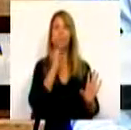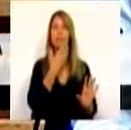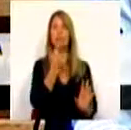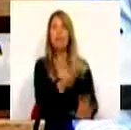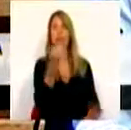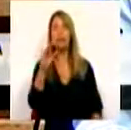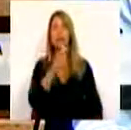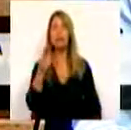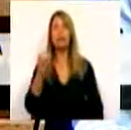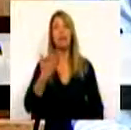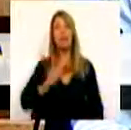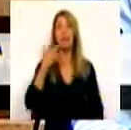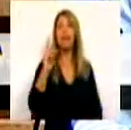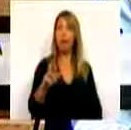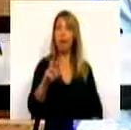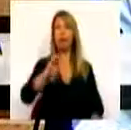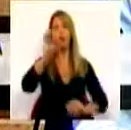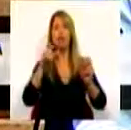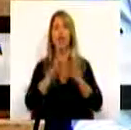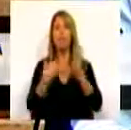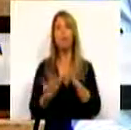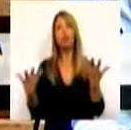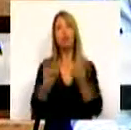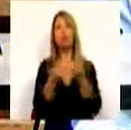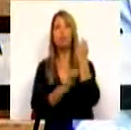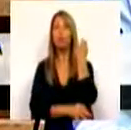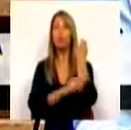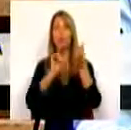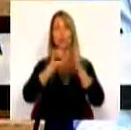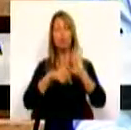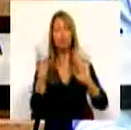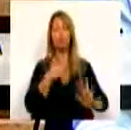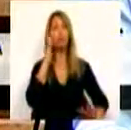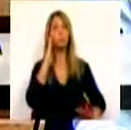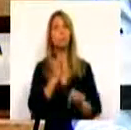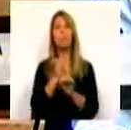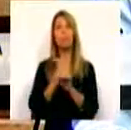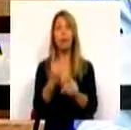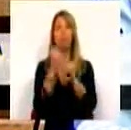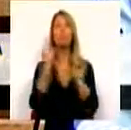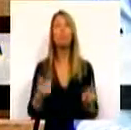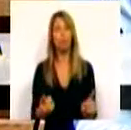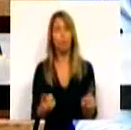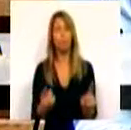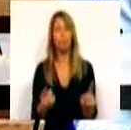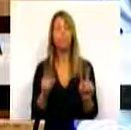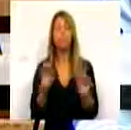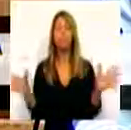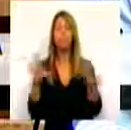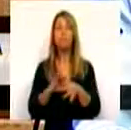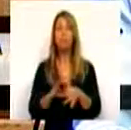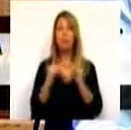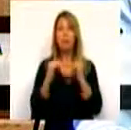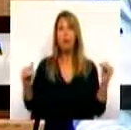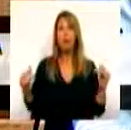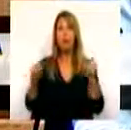região plano, e de igual forma com as juntas de freguesia, num projeto que estamos a trabalhar, porque à escala da junta de freguesia e às